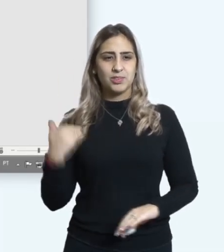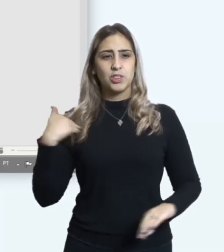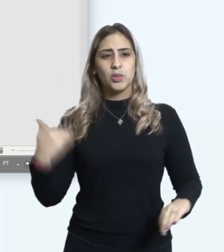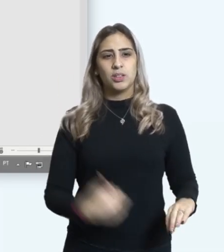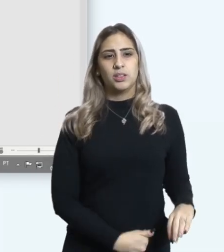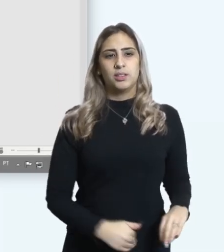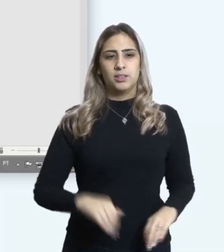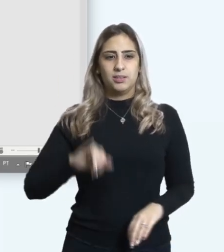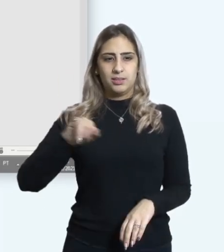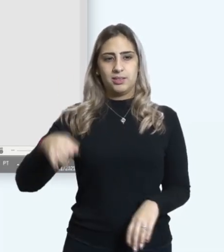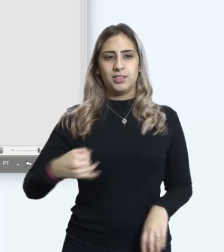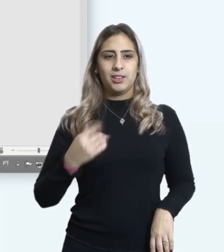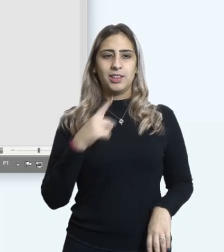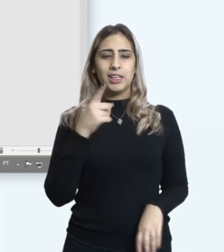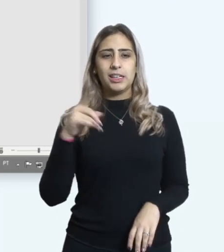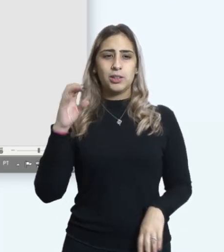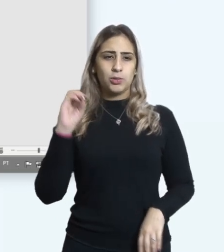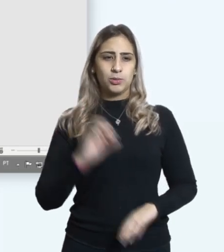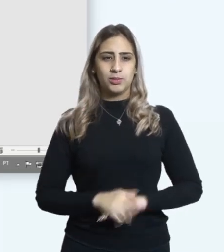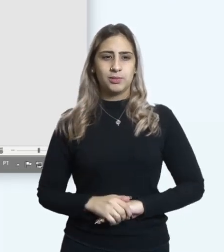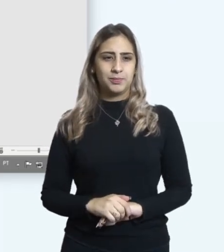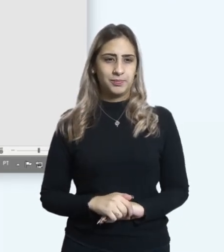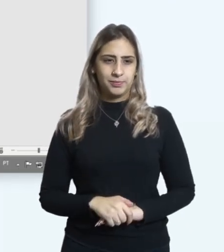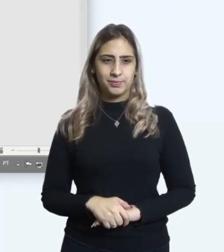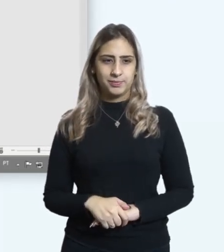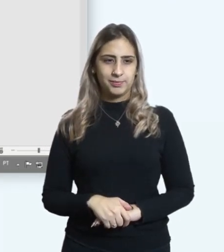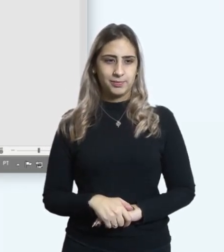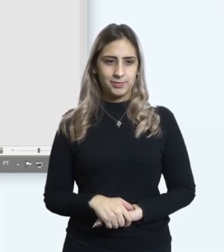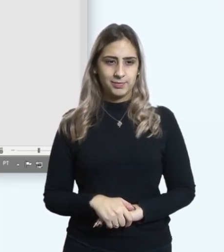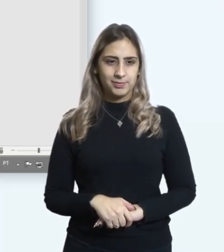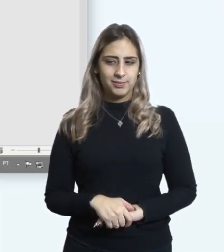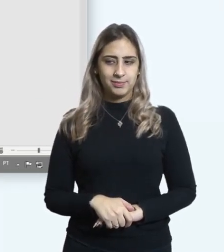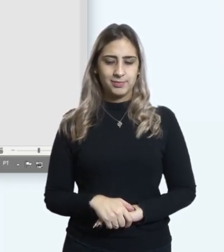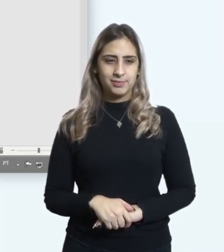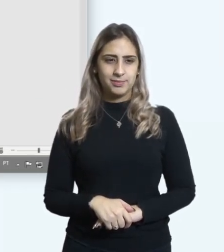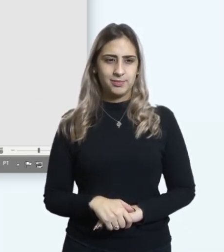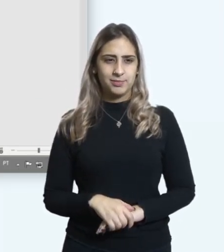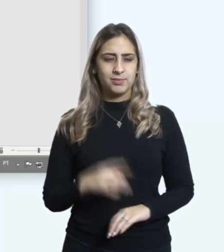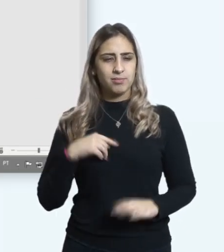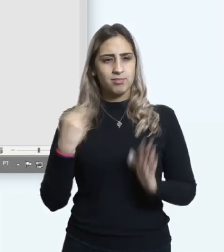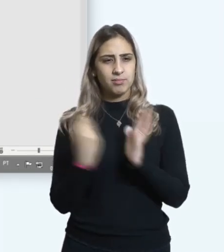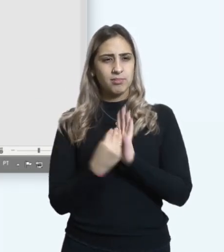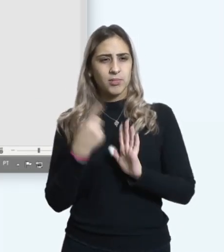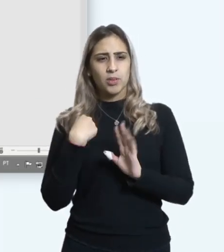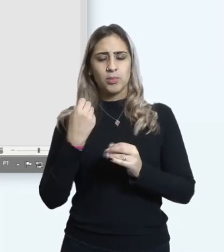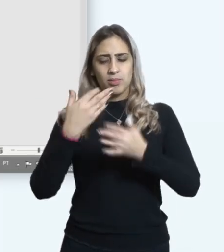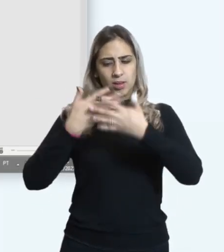governador João Dória, isso tudo tem que constar, porque consta no material, consta na